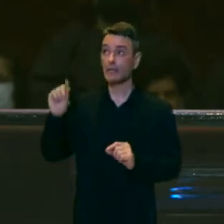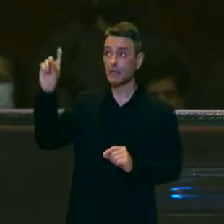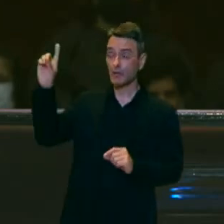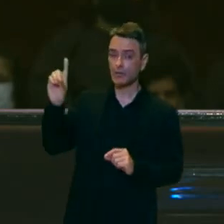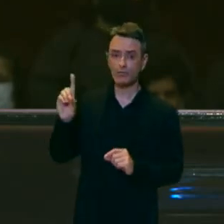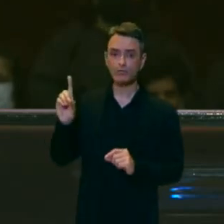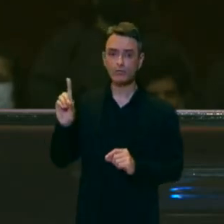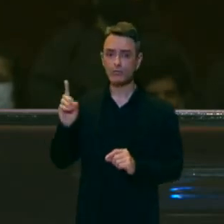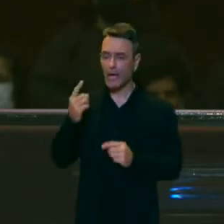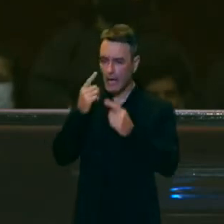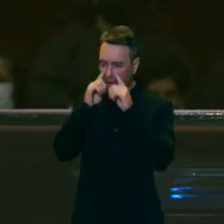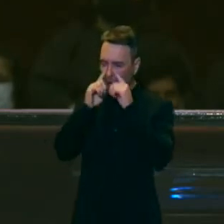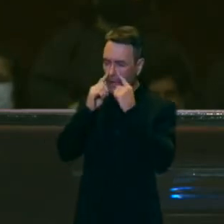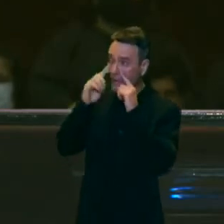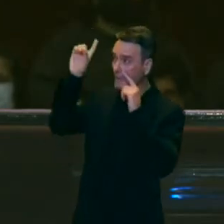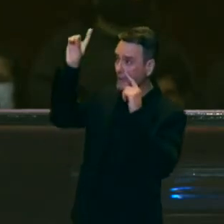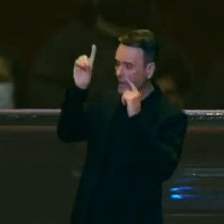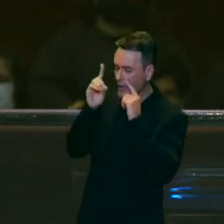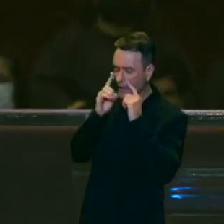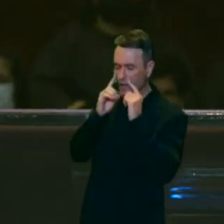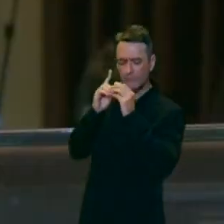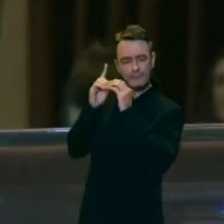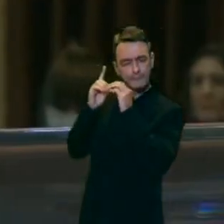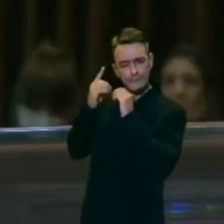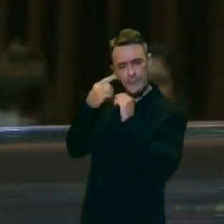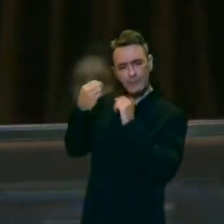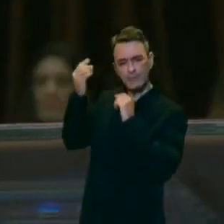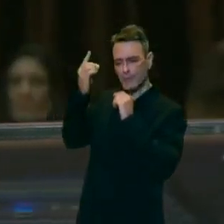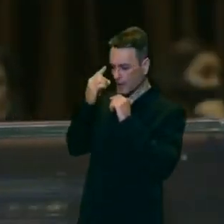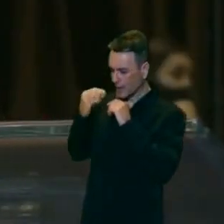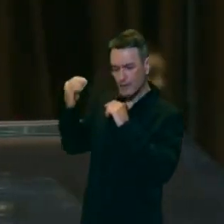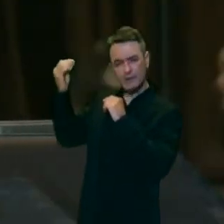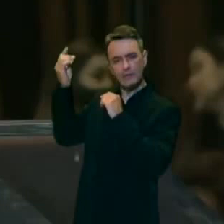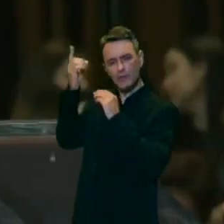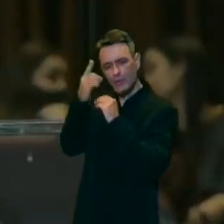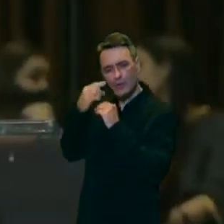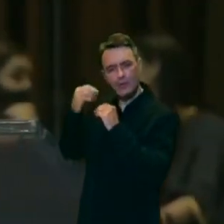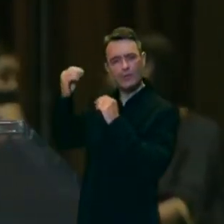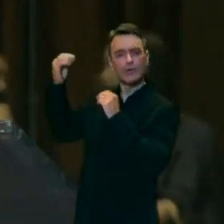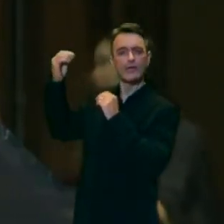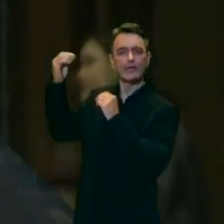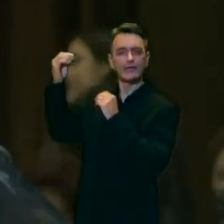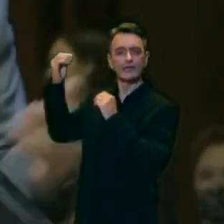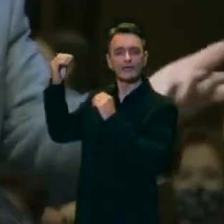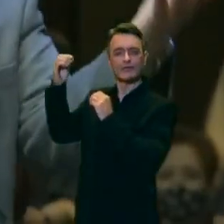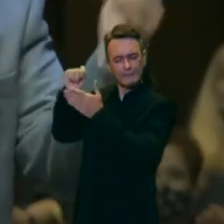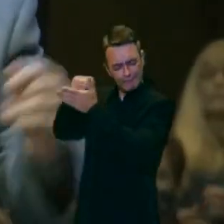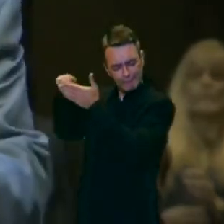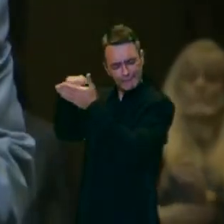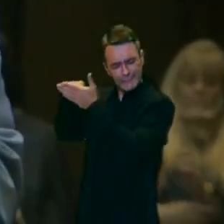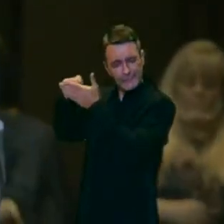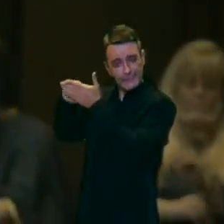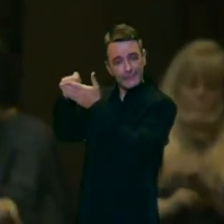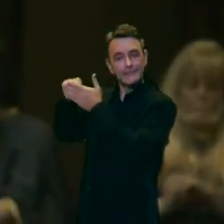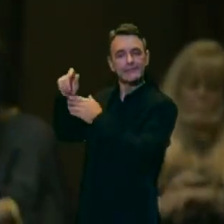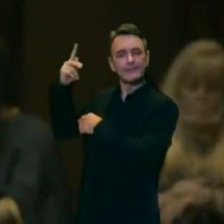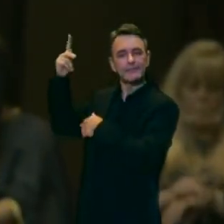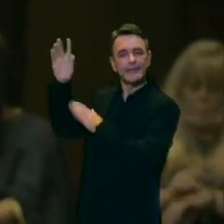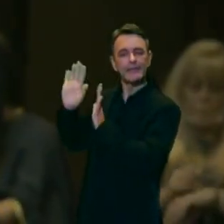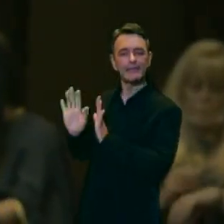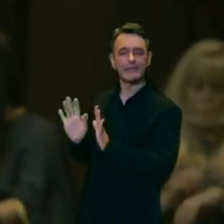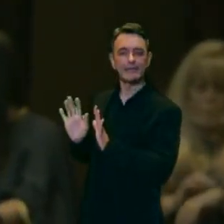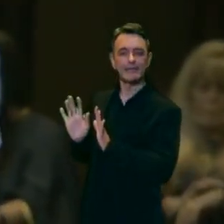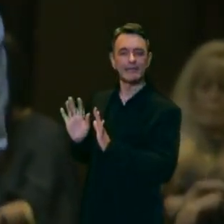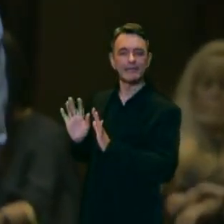uma das nossas lágrimas e registra no seu livro a razão de cada uma delas. Olha que coisa linda!